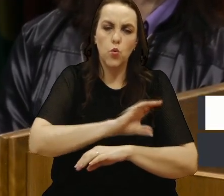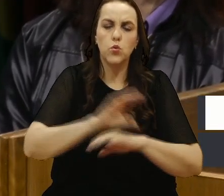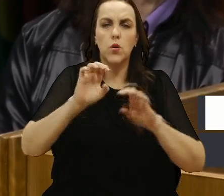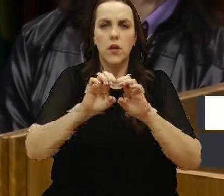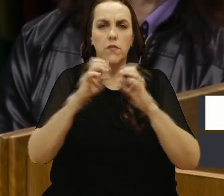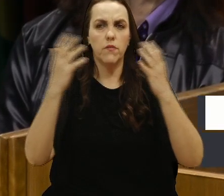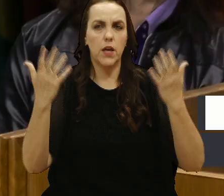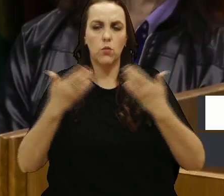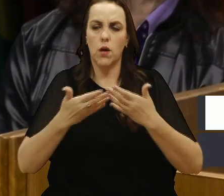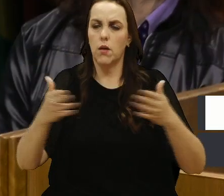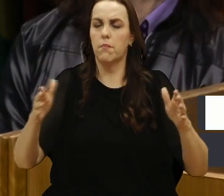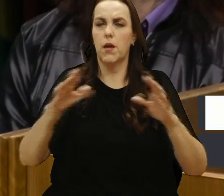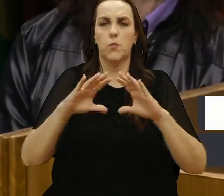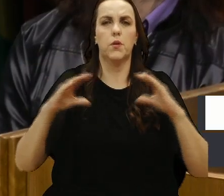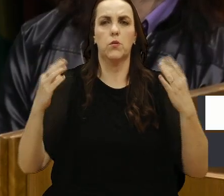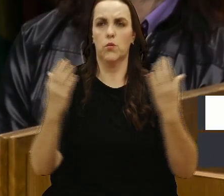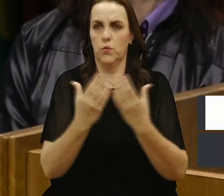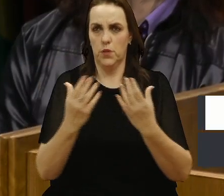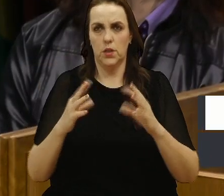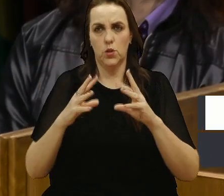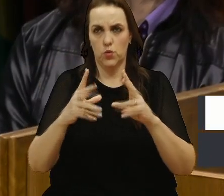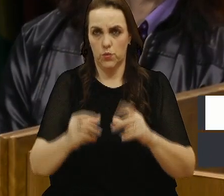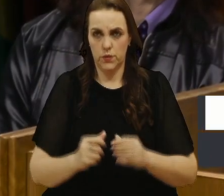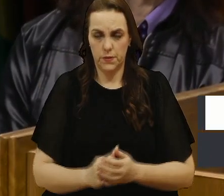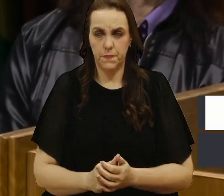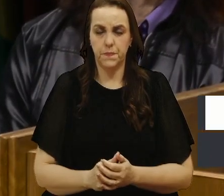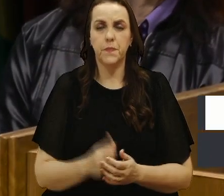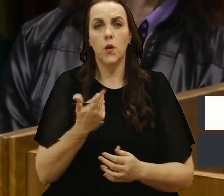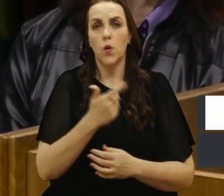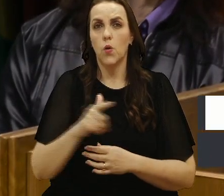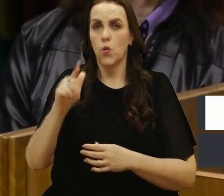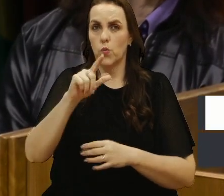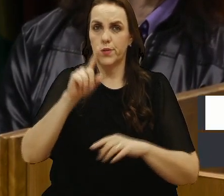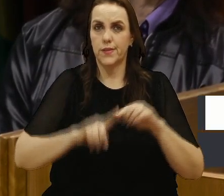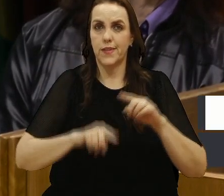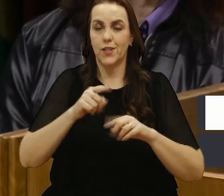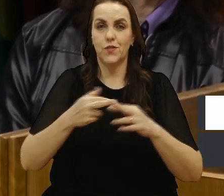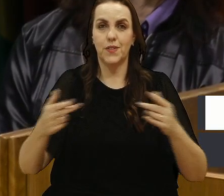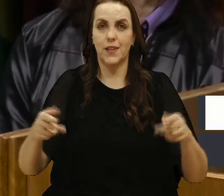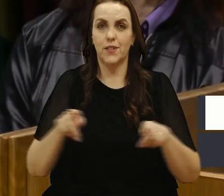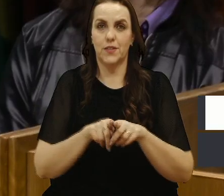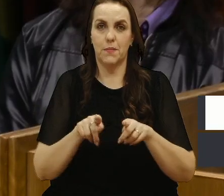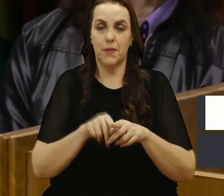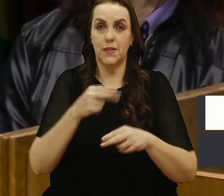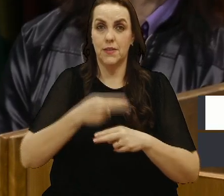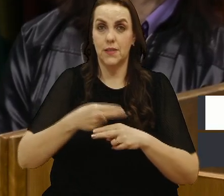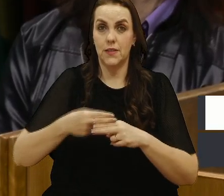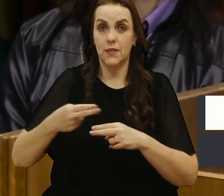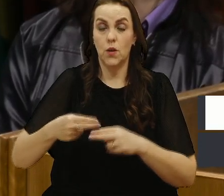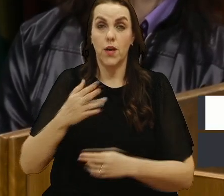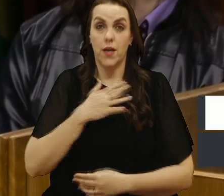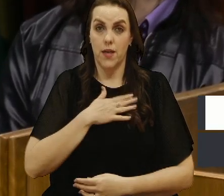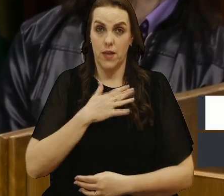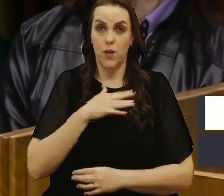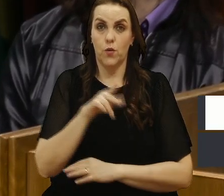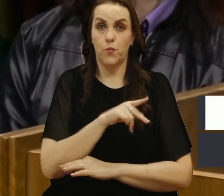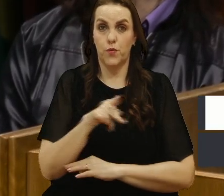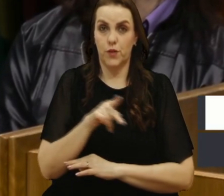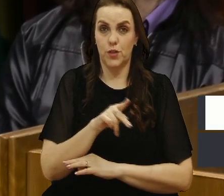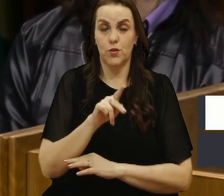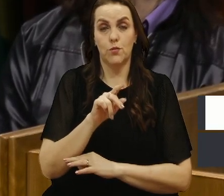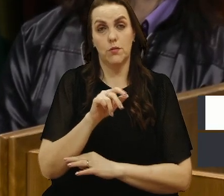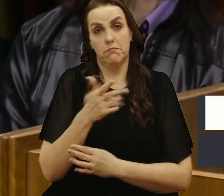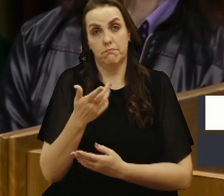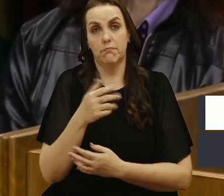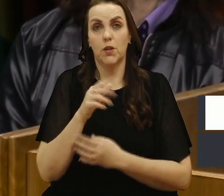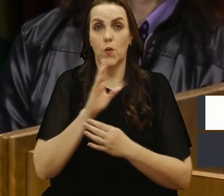abertos para toda a comunidade. A gente tem também outras atividades de extensão, que foi como eu, professor André Melati, conheci